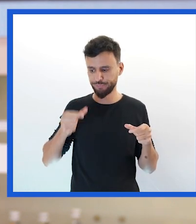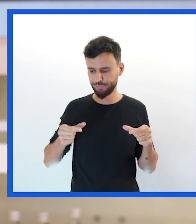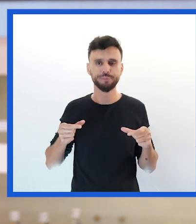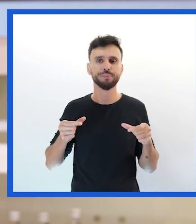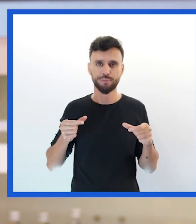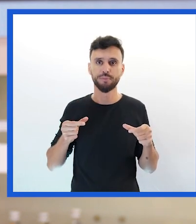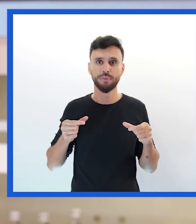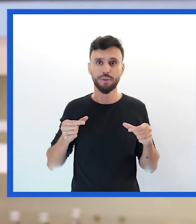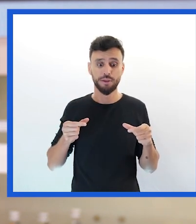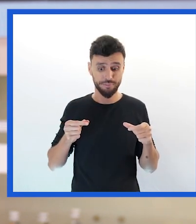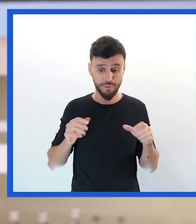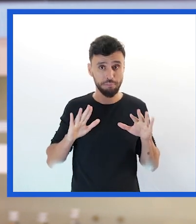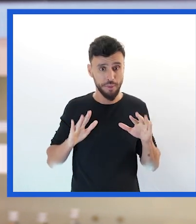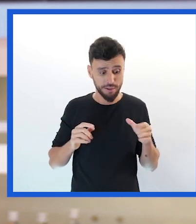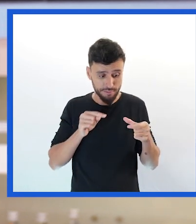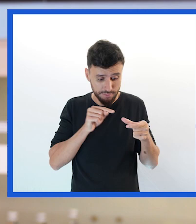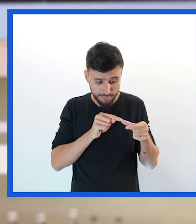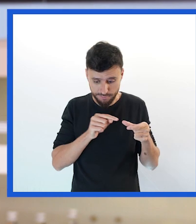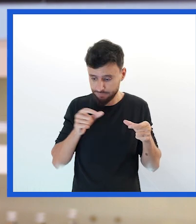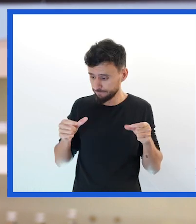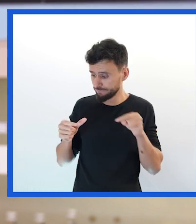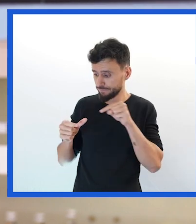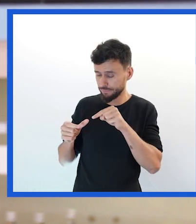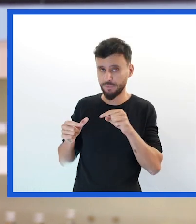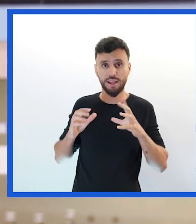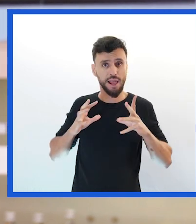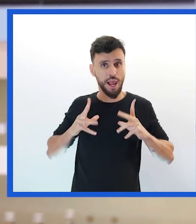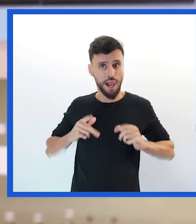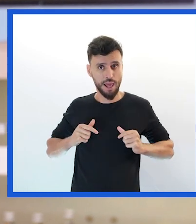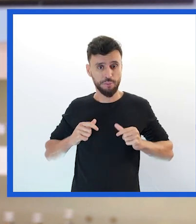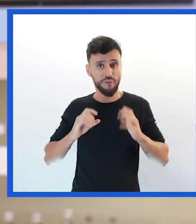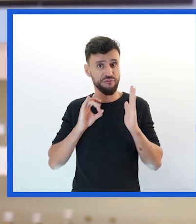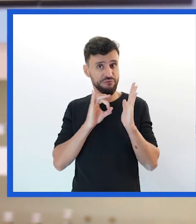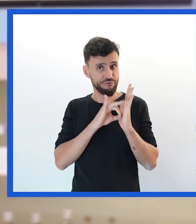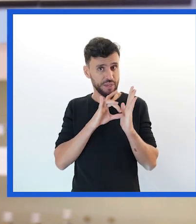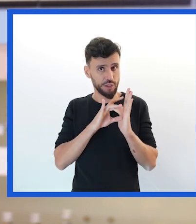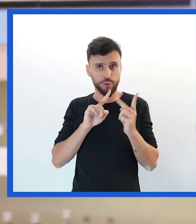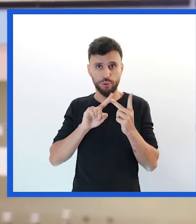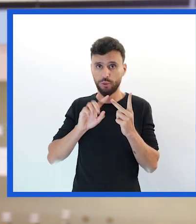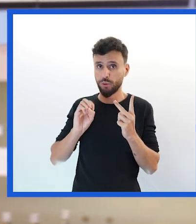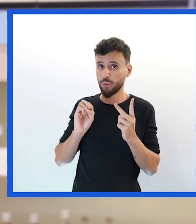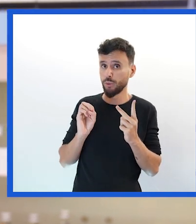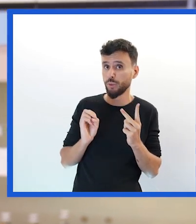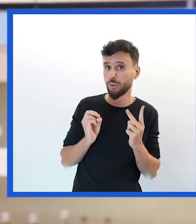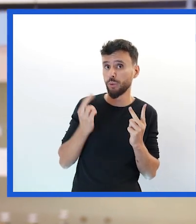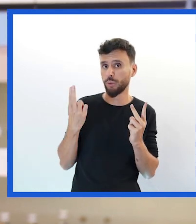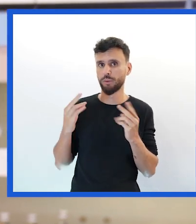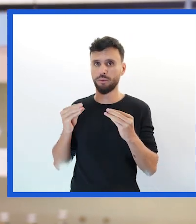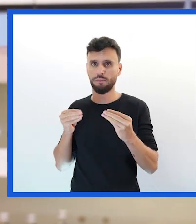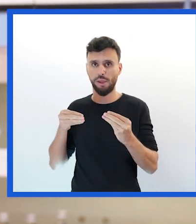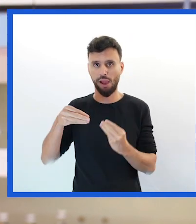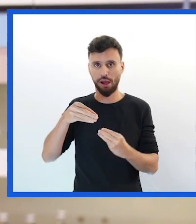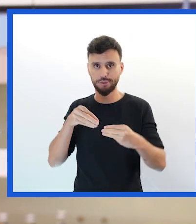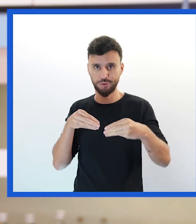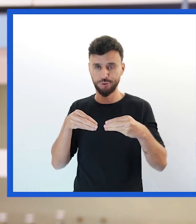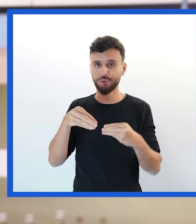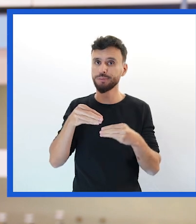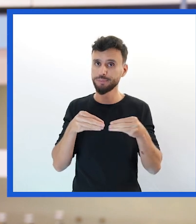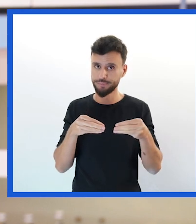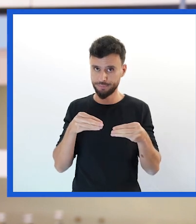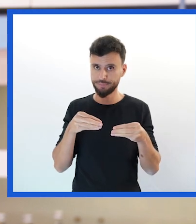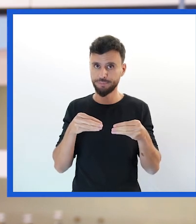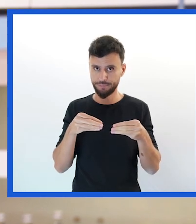em frascos limpos, preferencialmente de vidro ou plástico inerte, sendo ainda necessária a coleta de